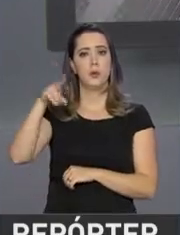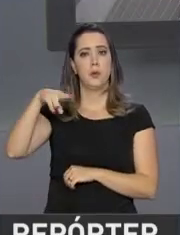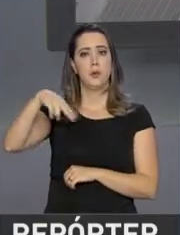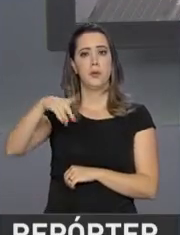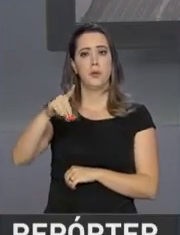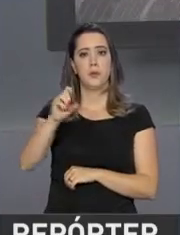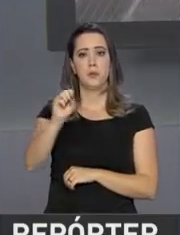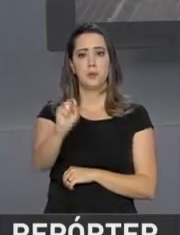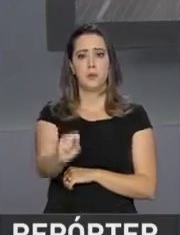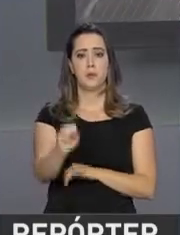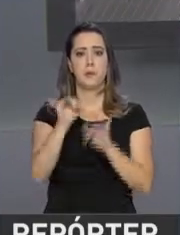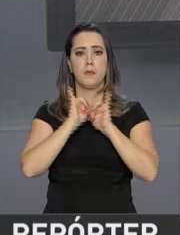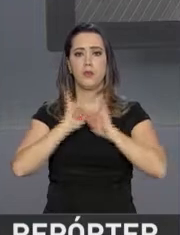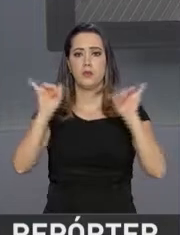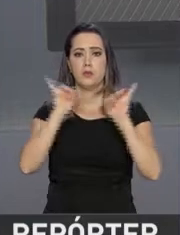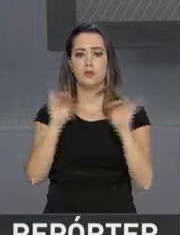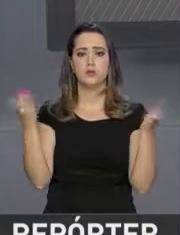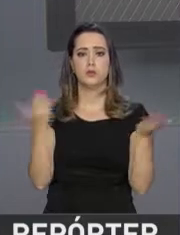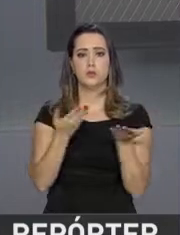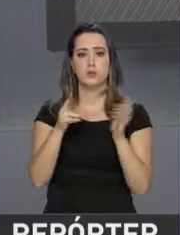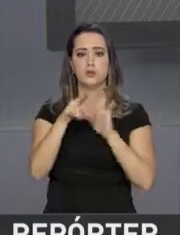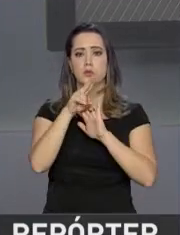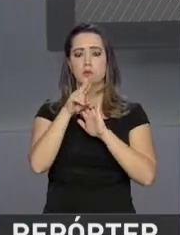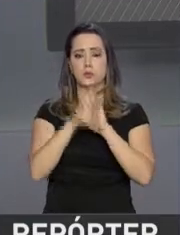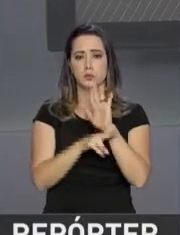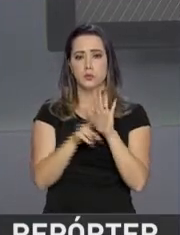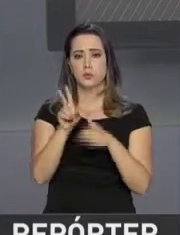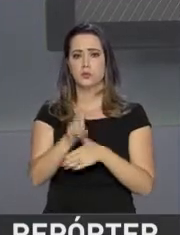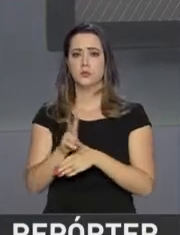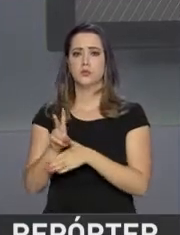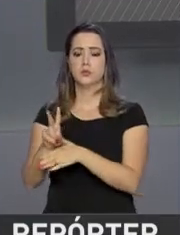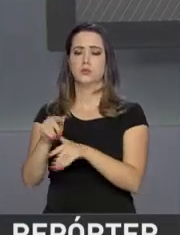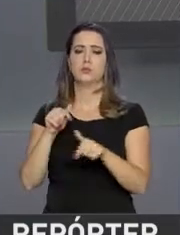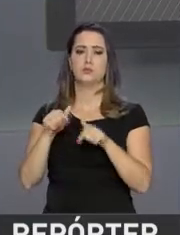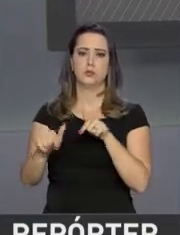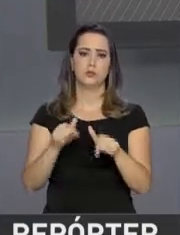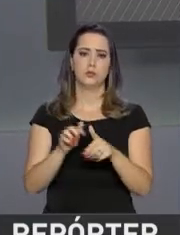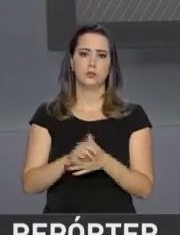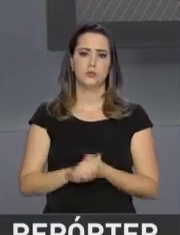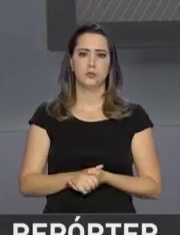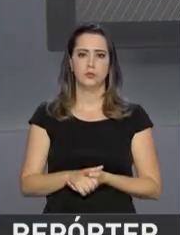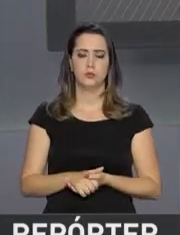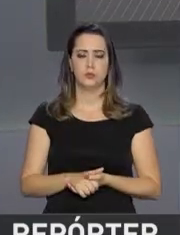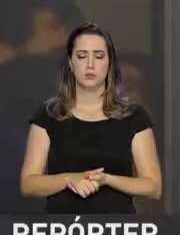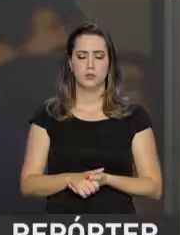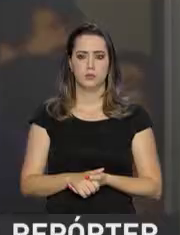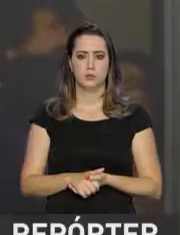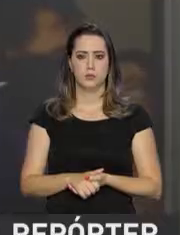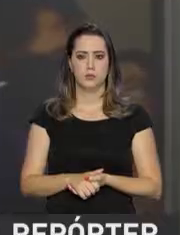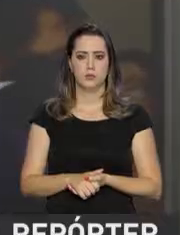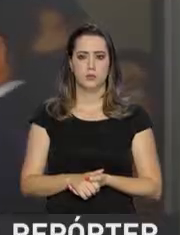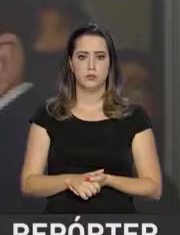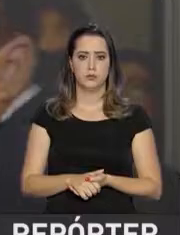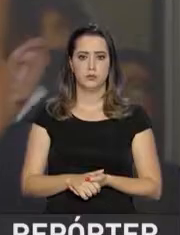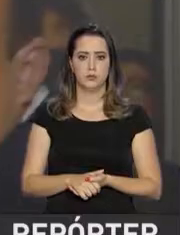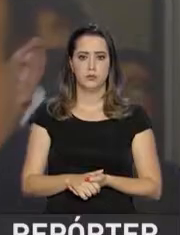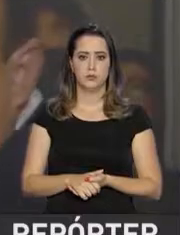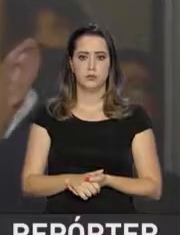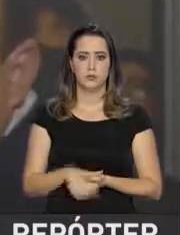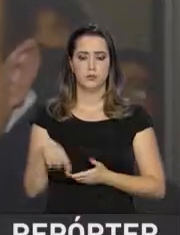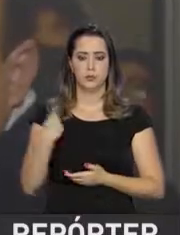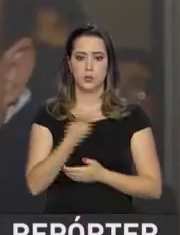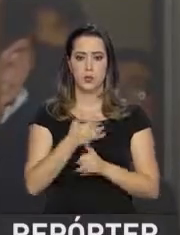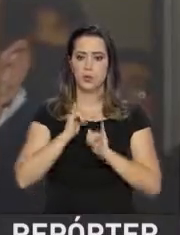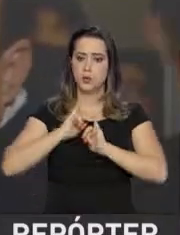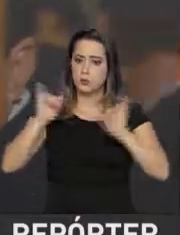econômico e social bnds divulgou hoje as regras para financiar as ações nós lançamos